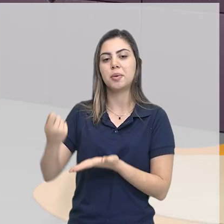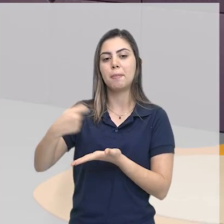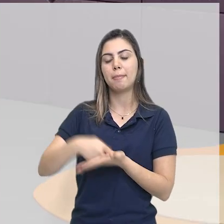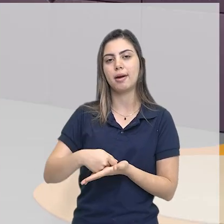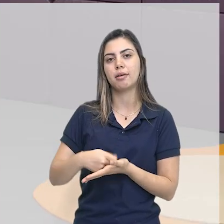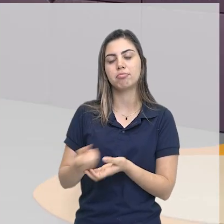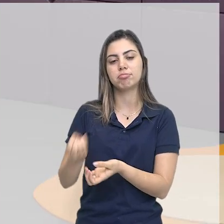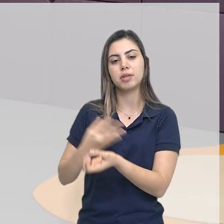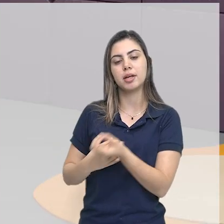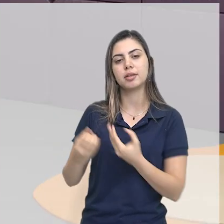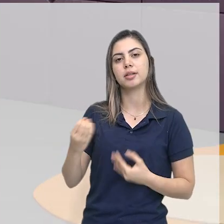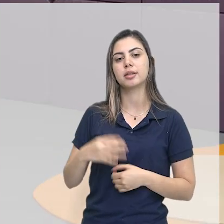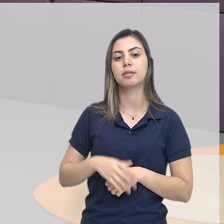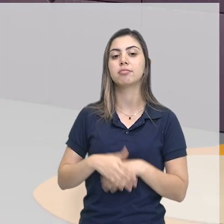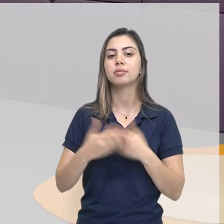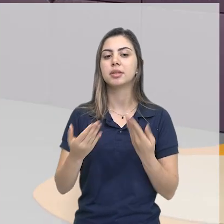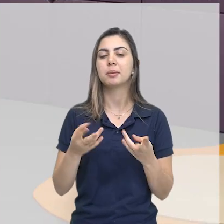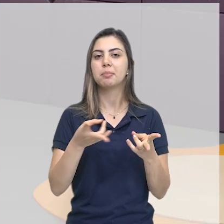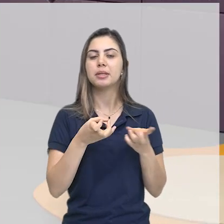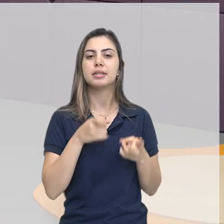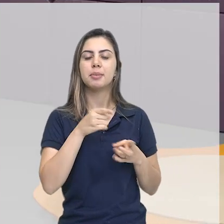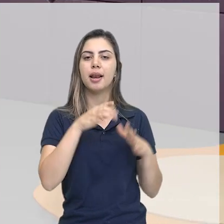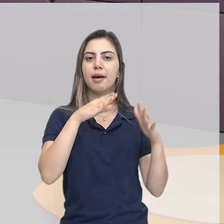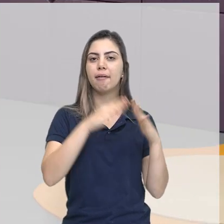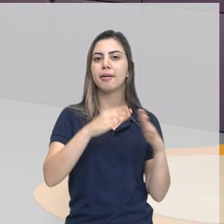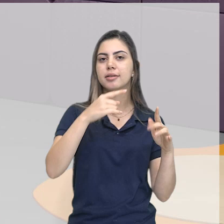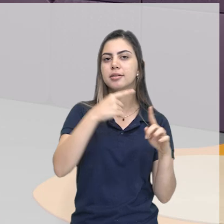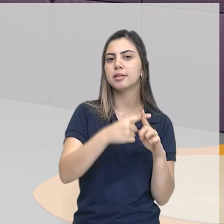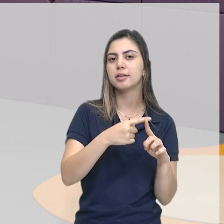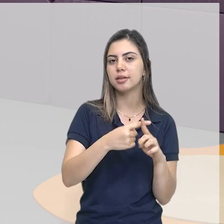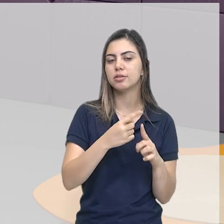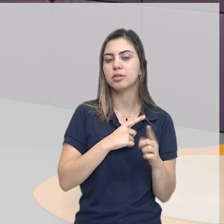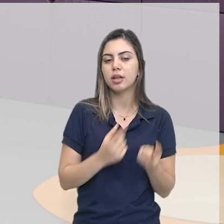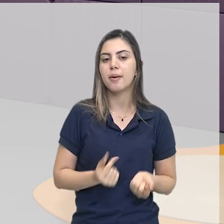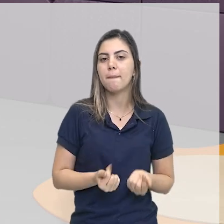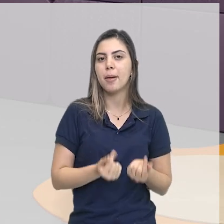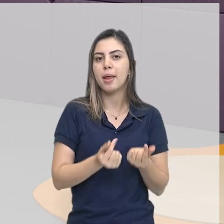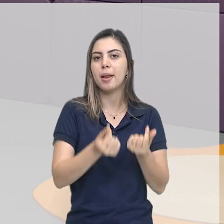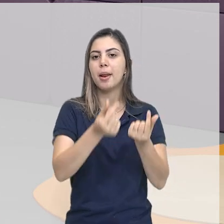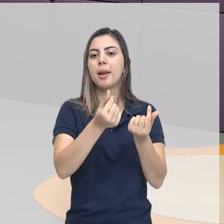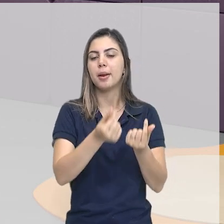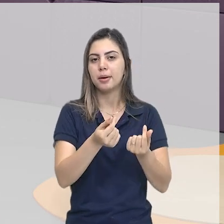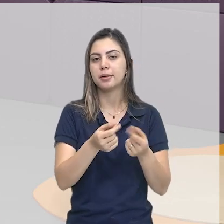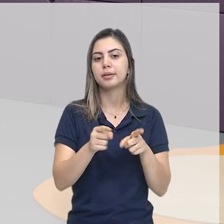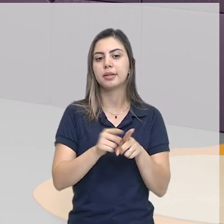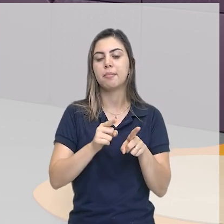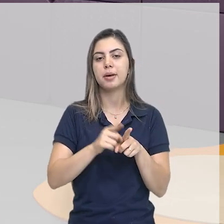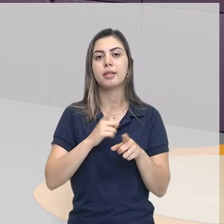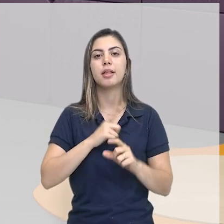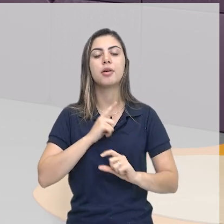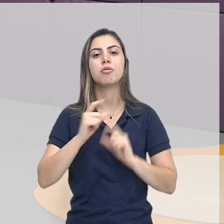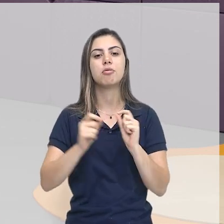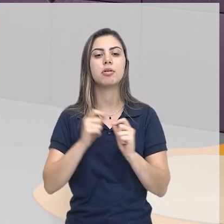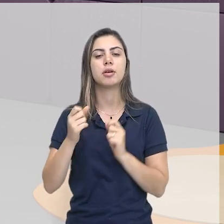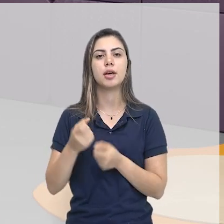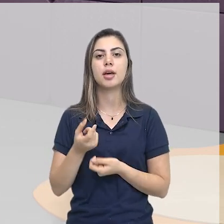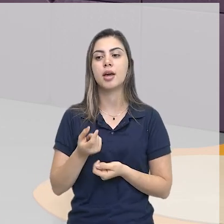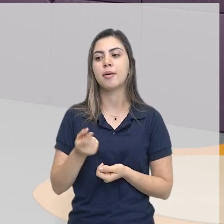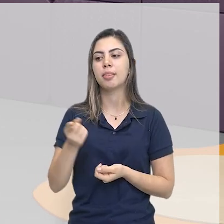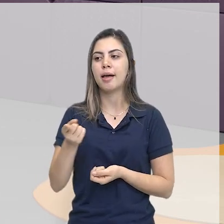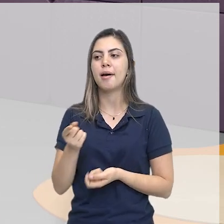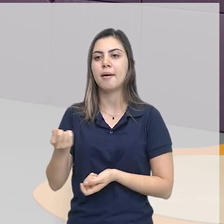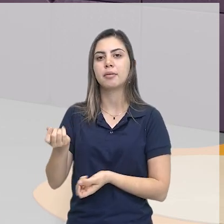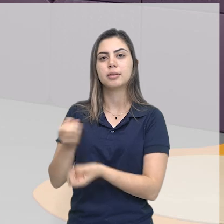essa ligação entre o poder da igreja, a manutenção do seu poder através das doações